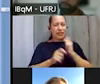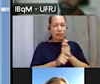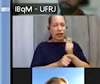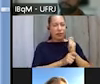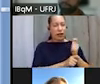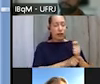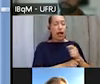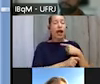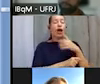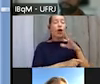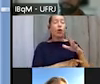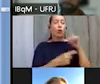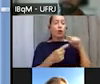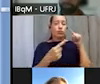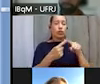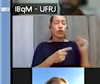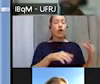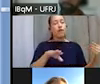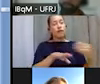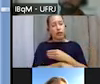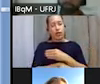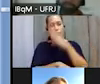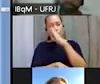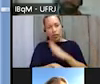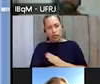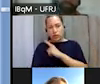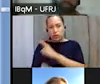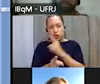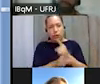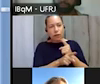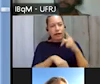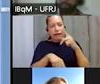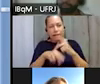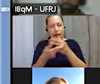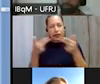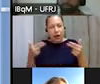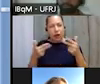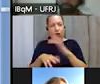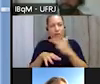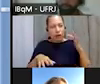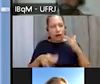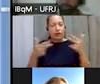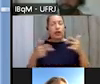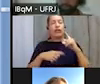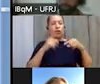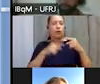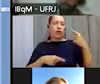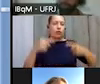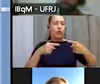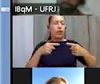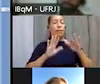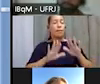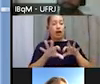Brasil e ajudasse nessa descoberta dos minérios. Ele vai depois ser um político, mas ele tem uma formação